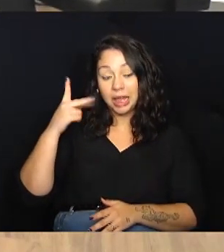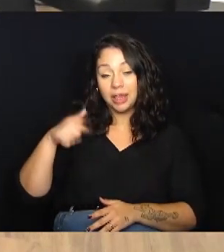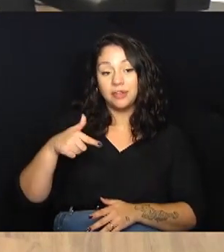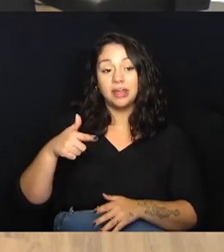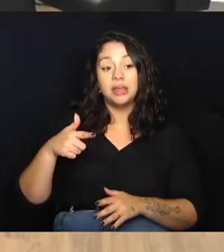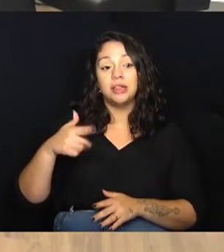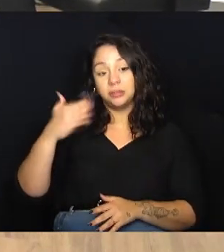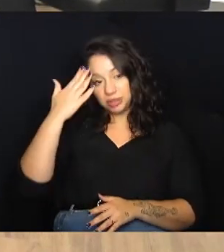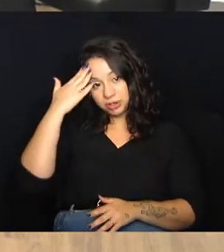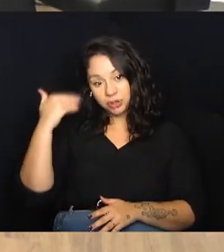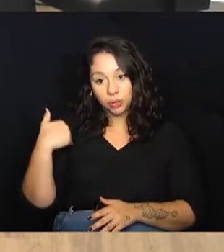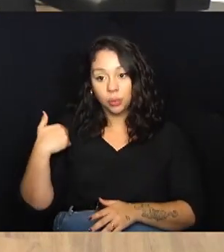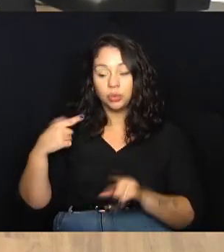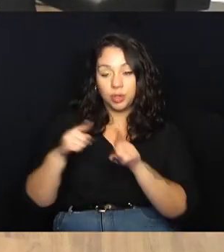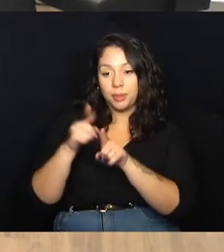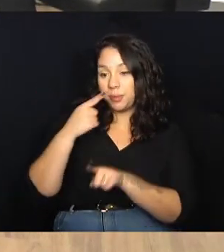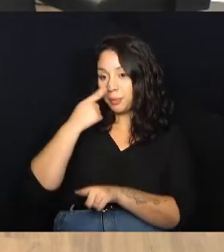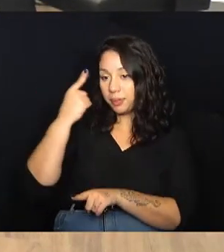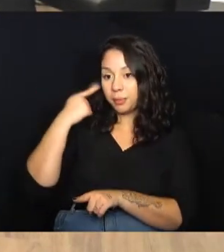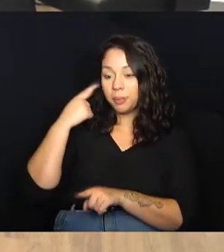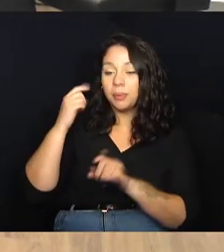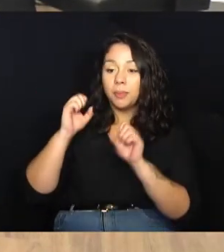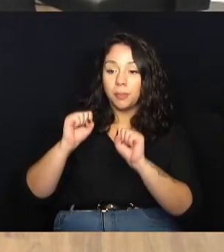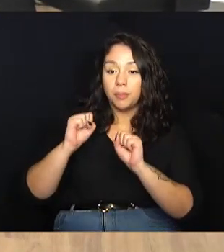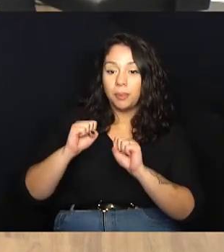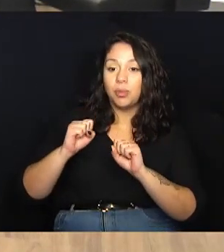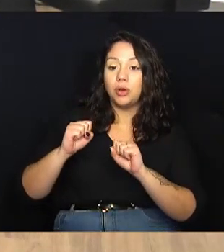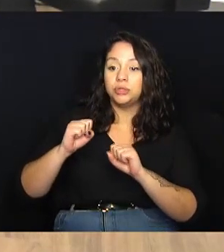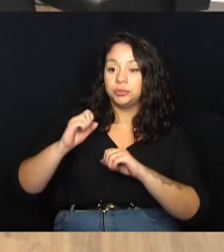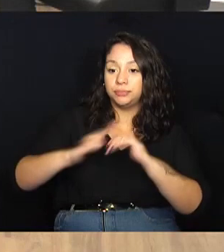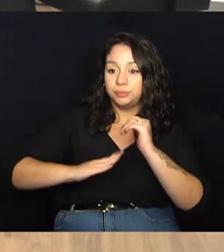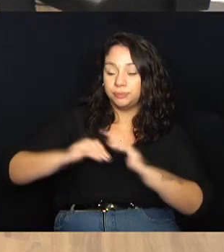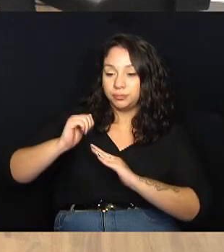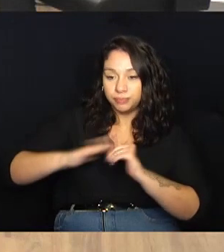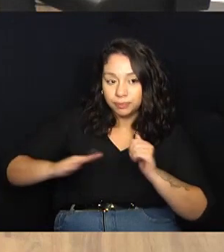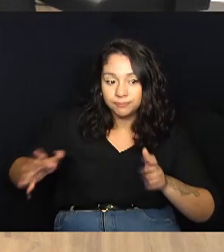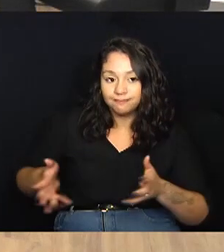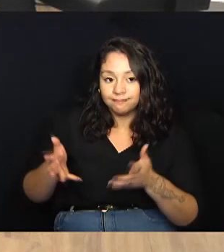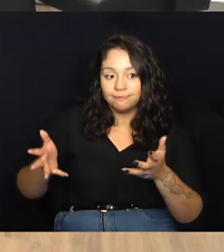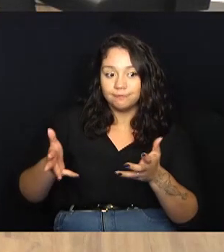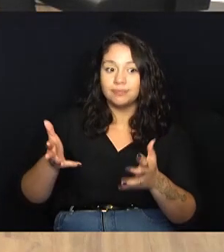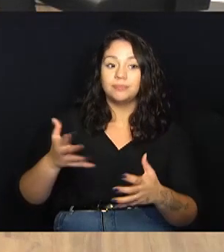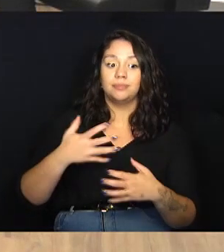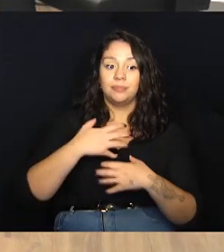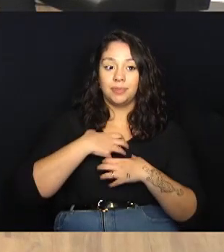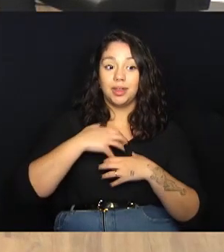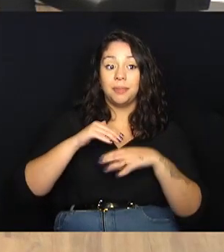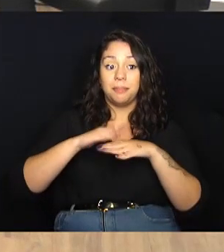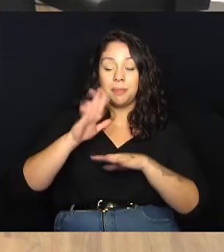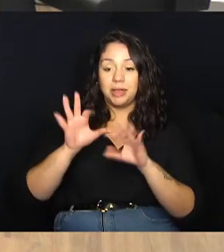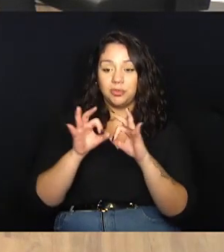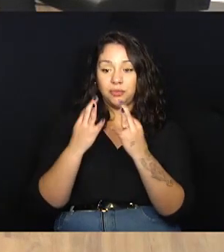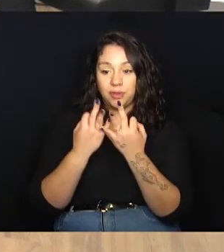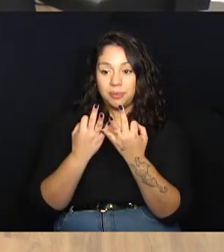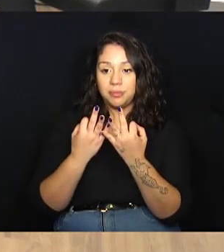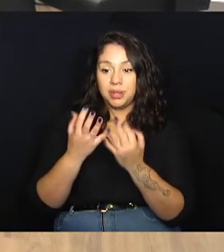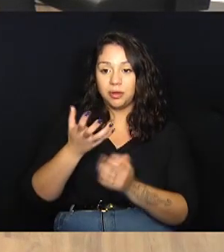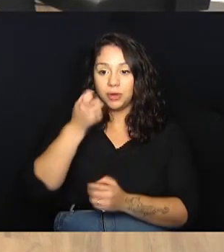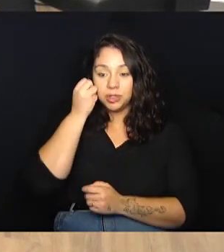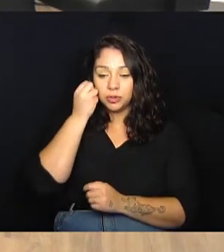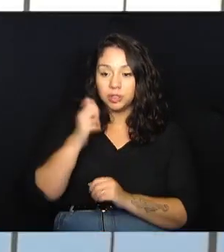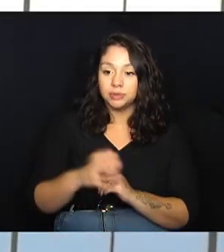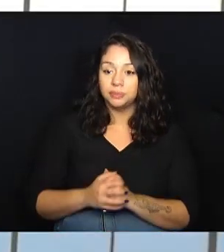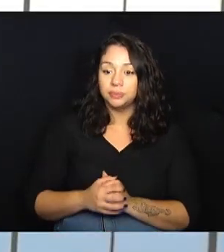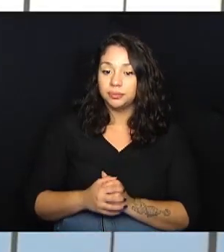pode atuar nesse sentido também de despertar aí o sentimento para que nós tenhamos mais famílias acolhedoras em Campinas?